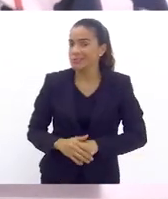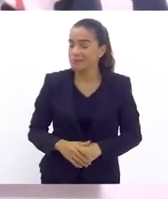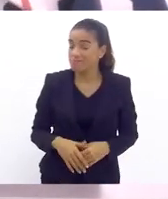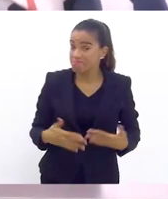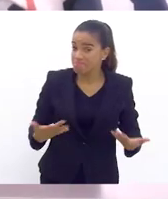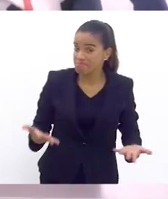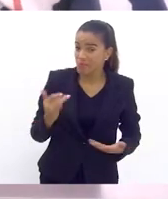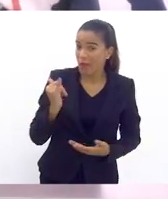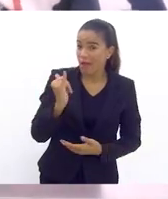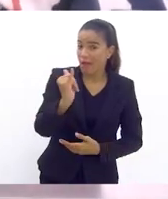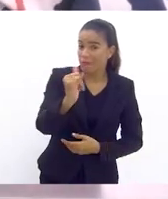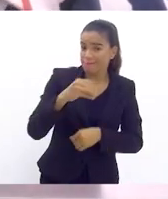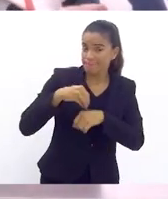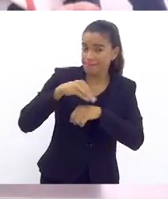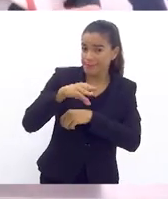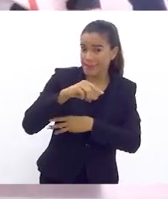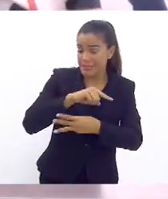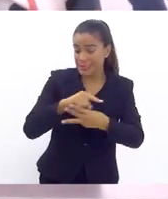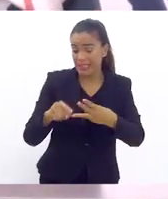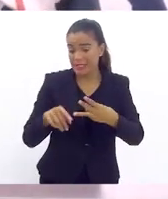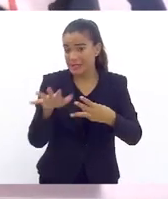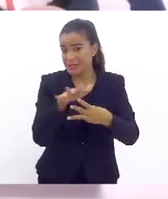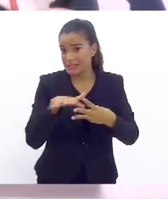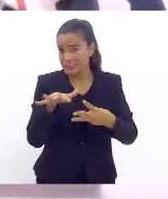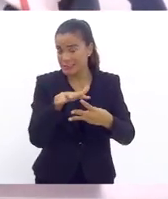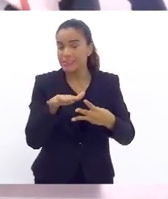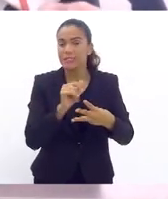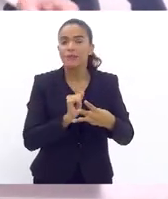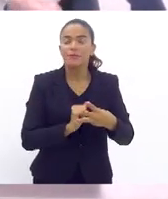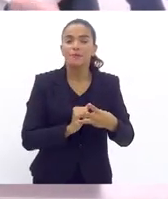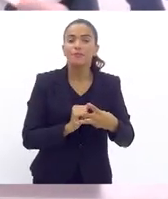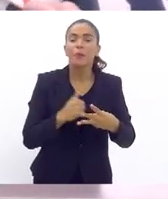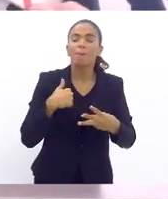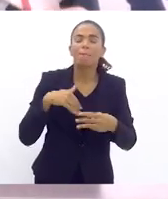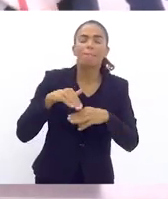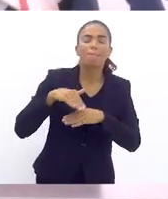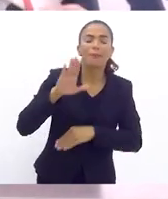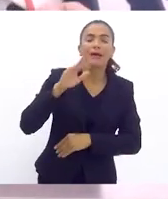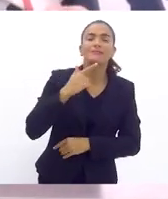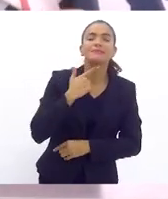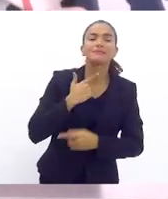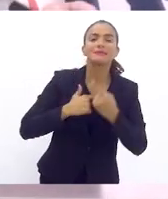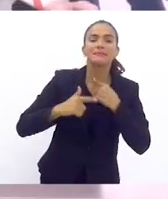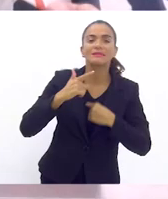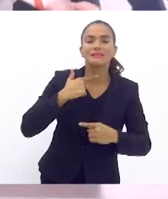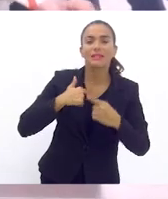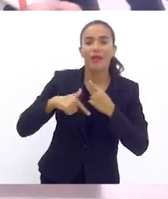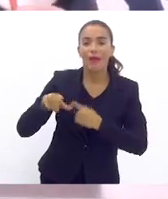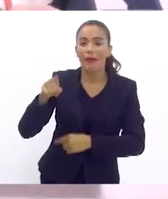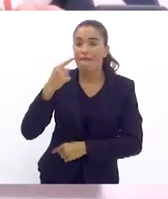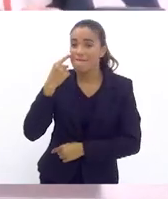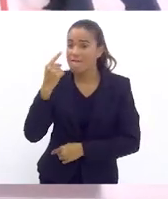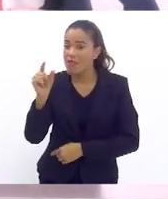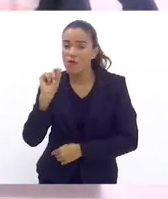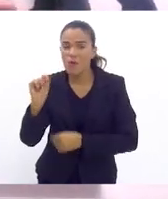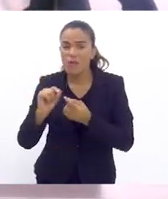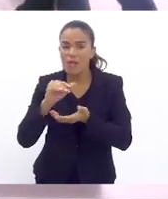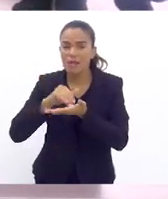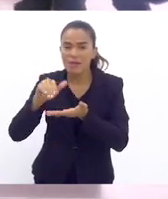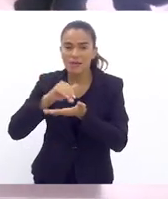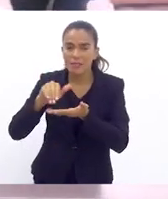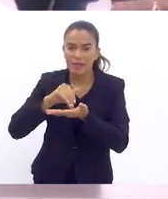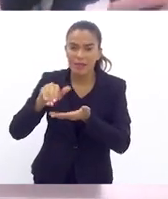isso associado esses três fatos novos o que eu mais desejo eu ouvi a secretaria educação sobre o tema